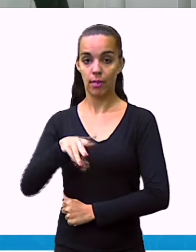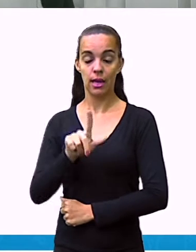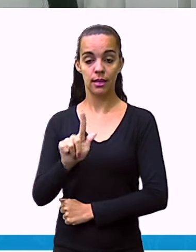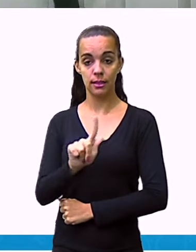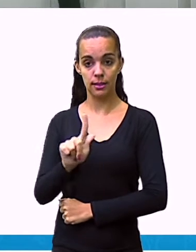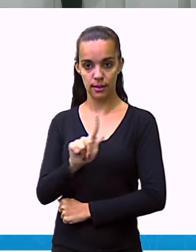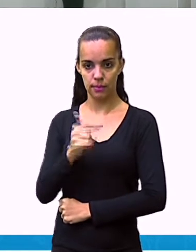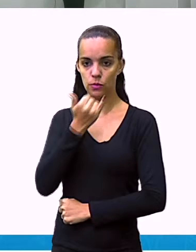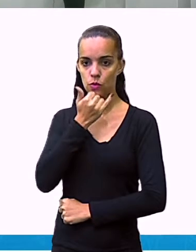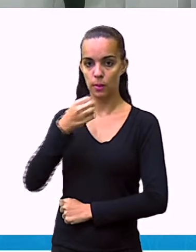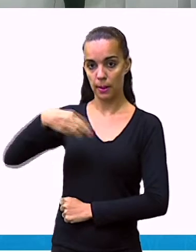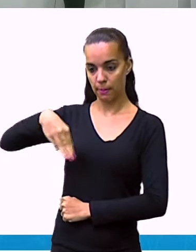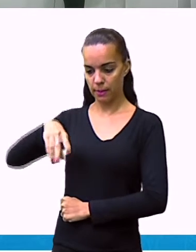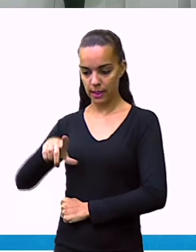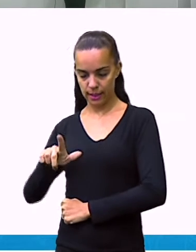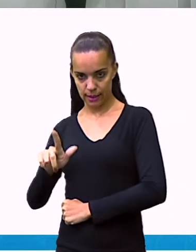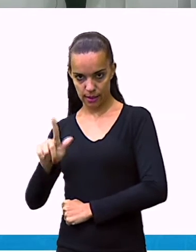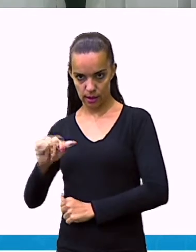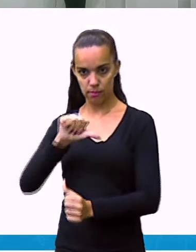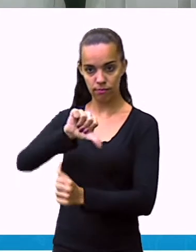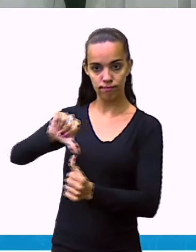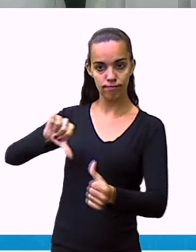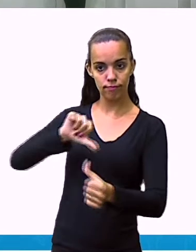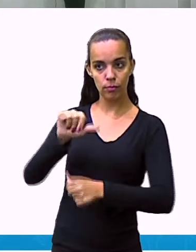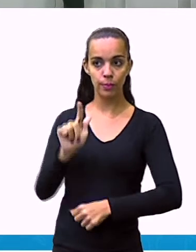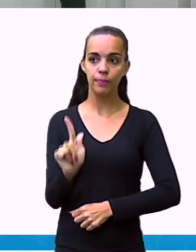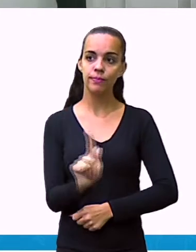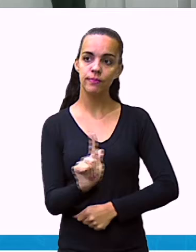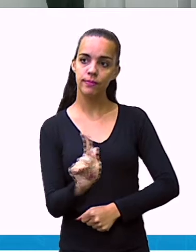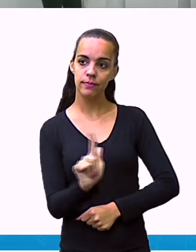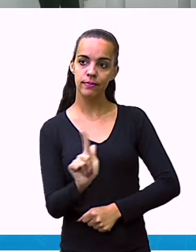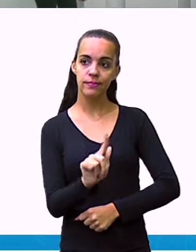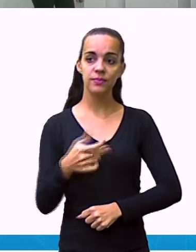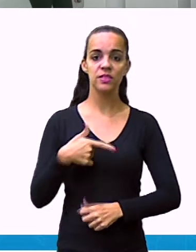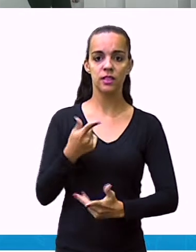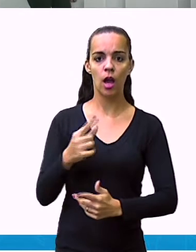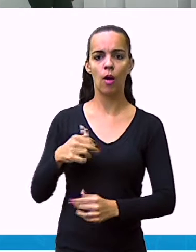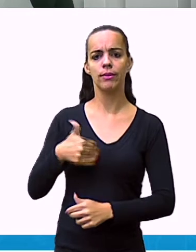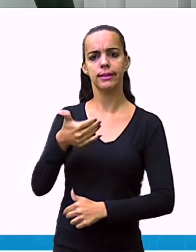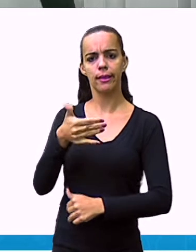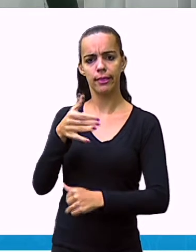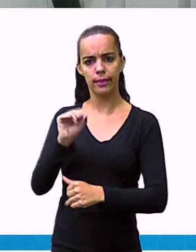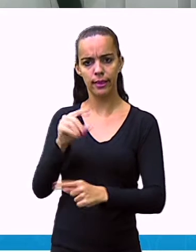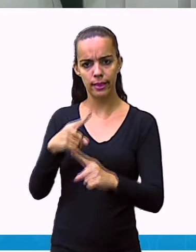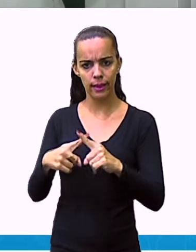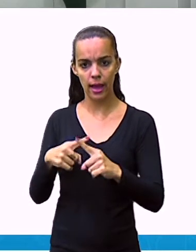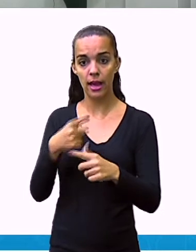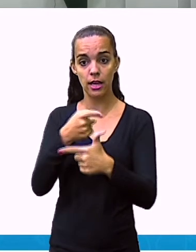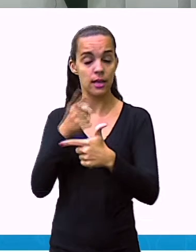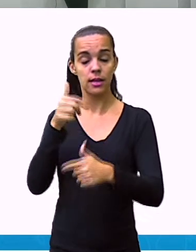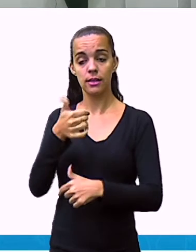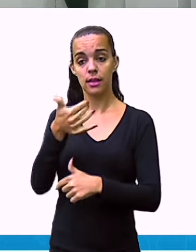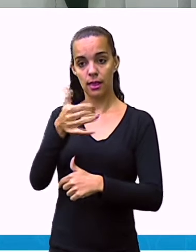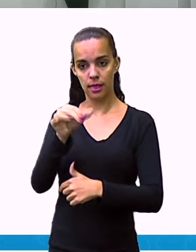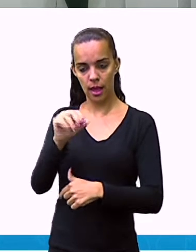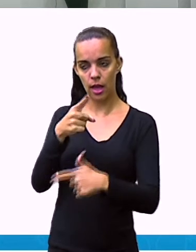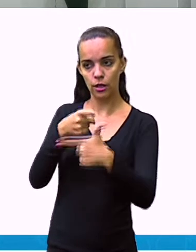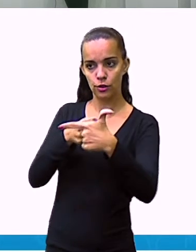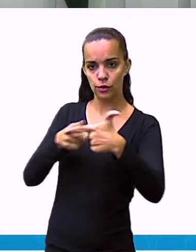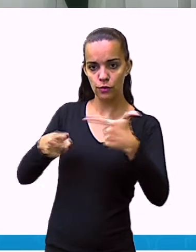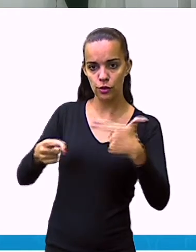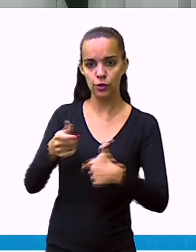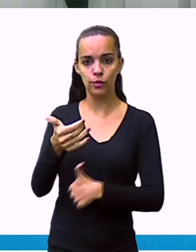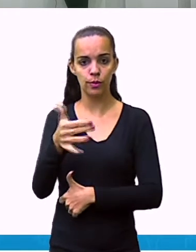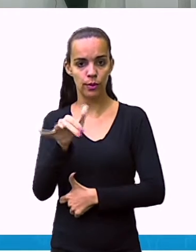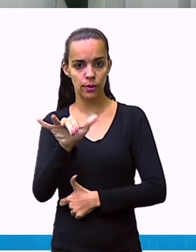eu vou dividir por 10 por 10 e por 10 se eu multiplicar aqui olha dessas dez